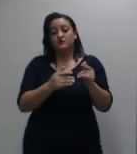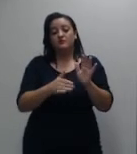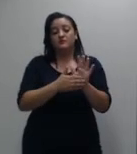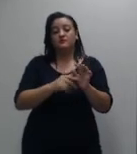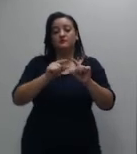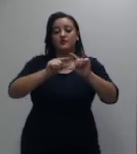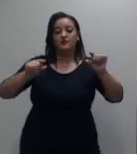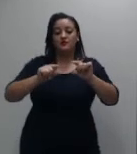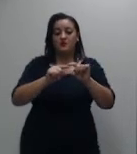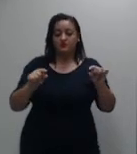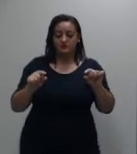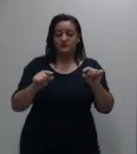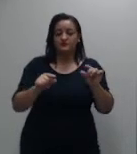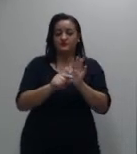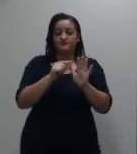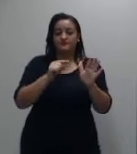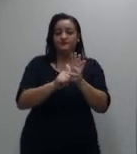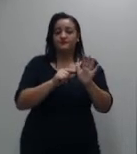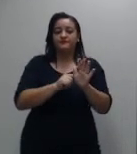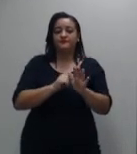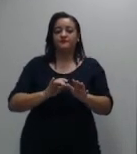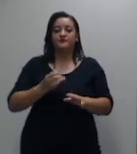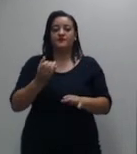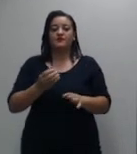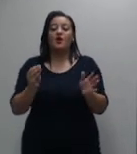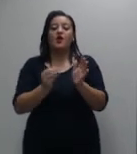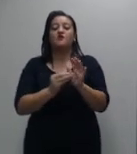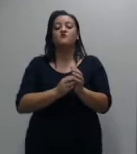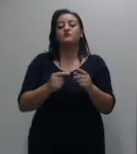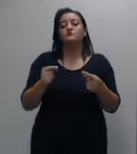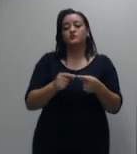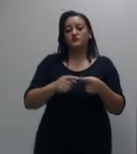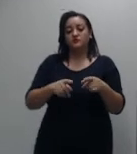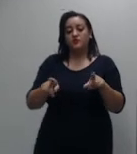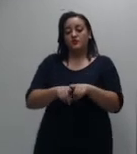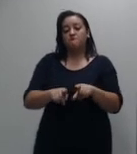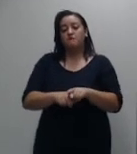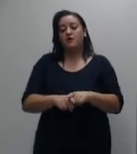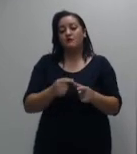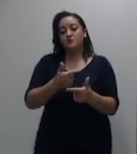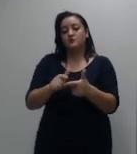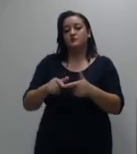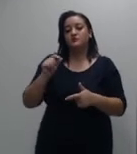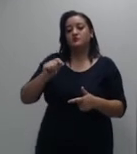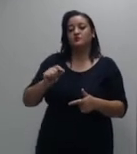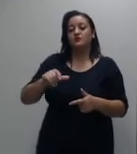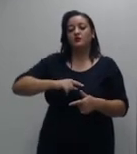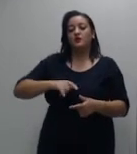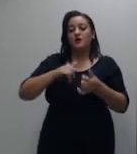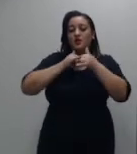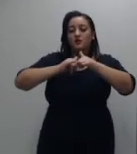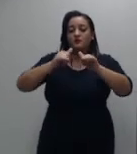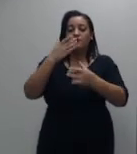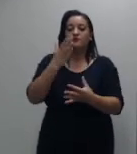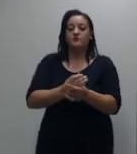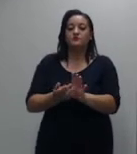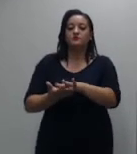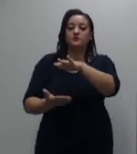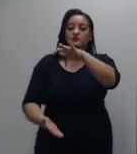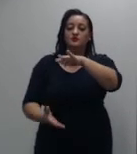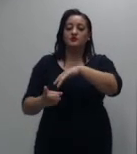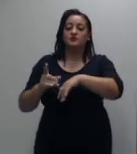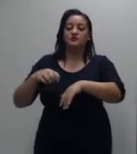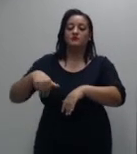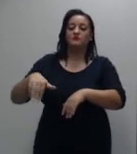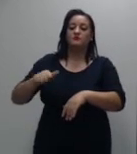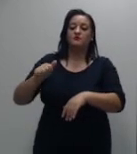ou pelo reconhecimento da falta de interesse pelo fato de ter informação nos autos que o chão de mapa havia